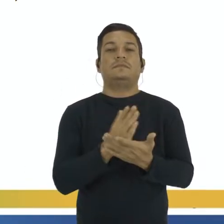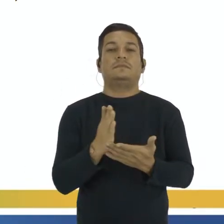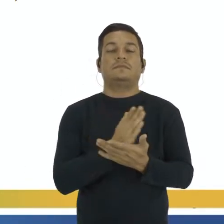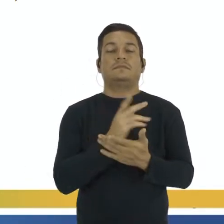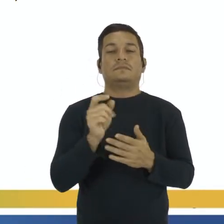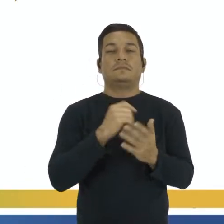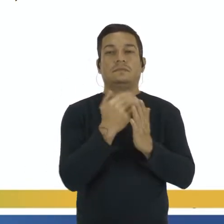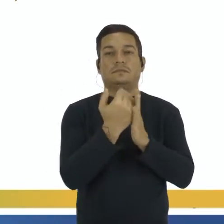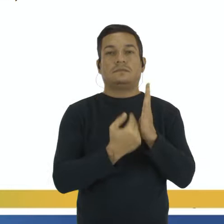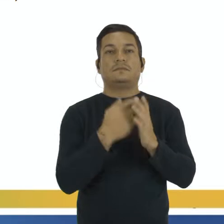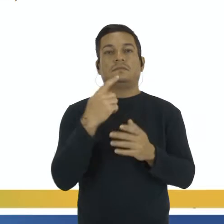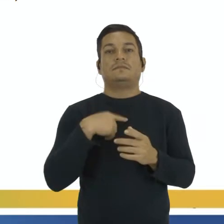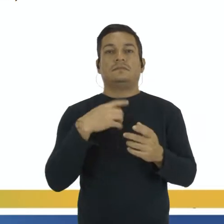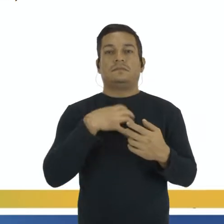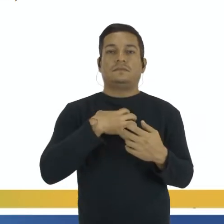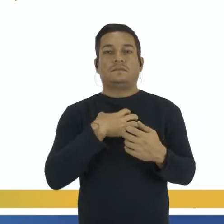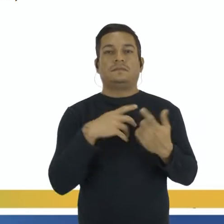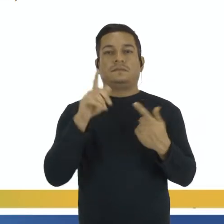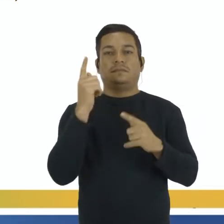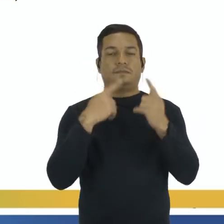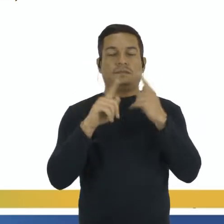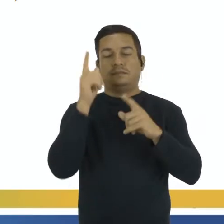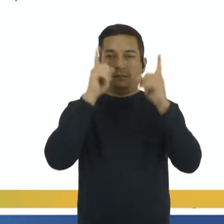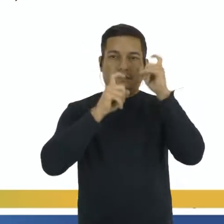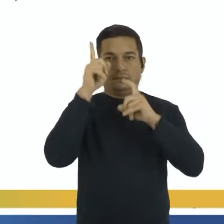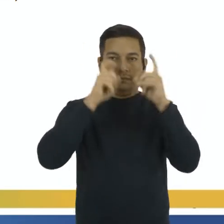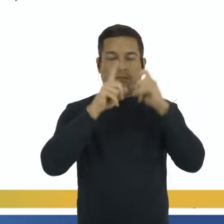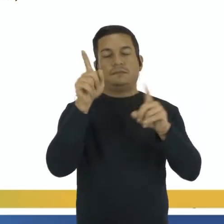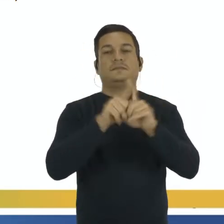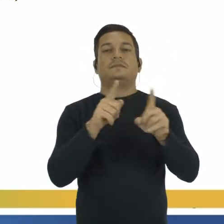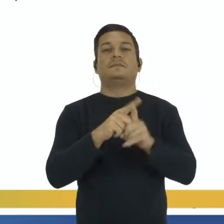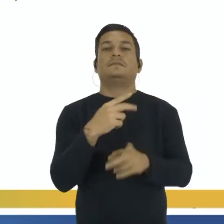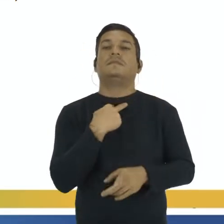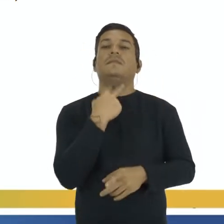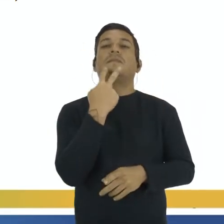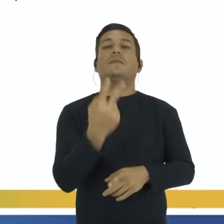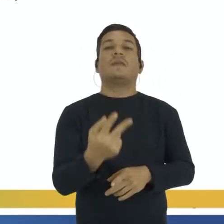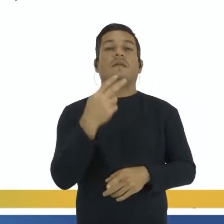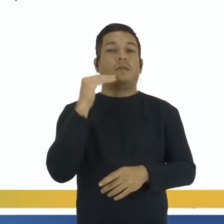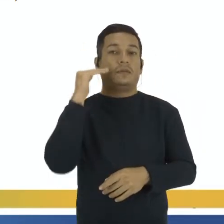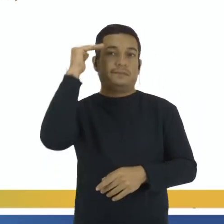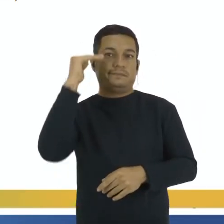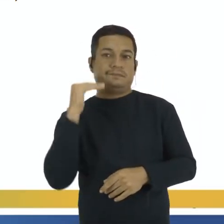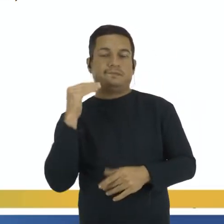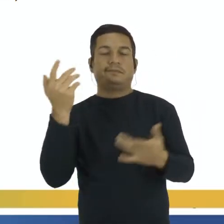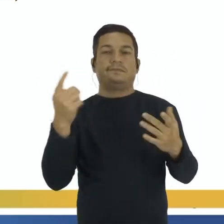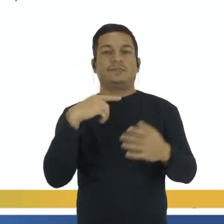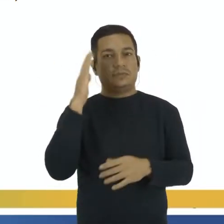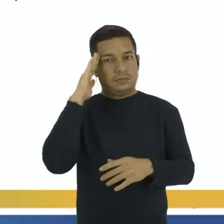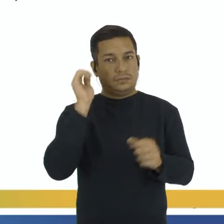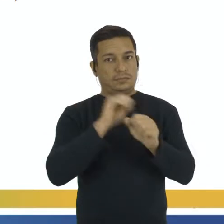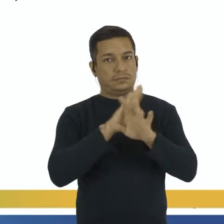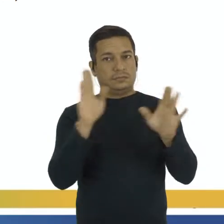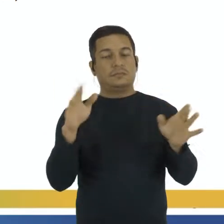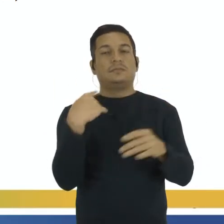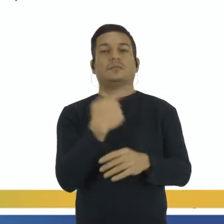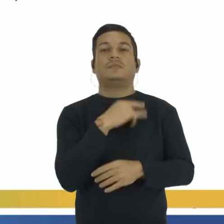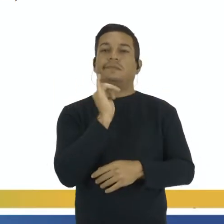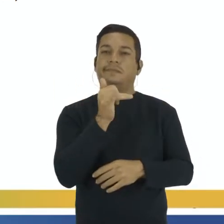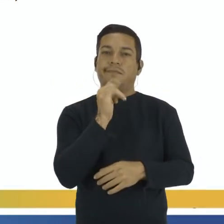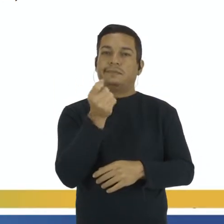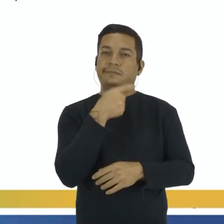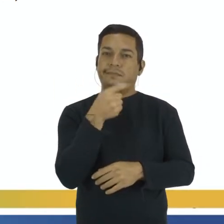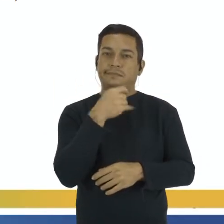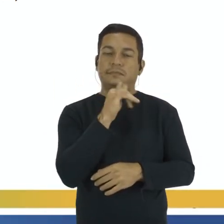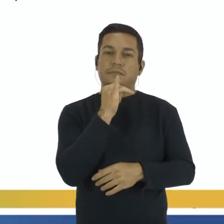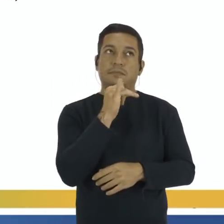como por exemplo a gesticulação, as expressões faciais, o tom da voz, né? Para que a gente possa se fazer compreendido. Quando nós vamos contar uma piada, por